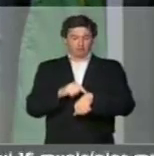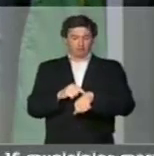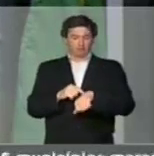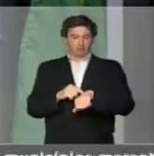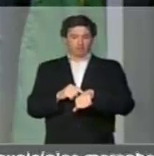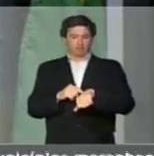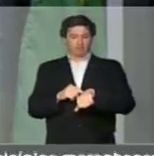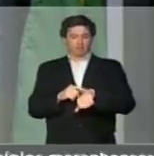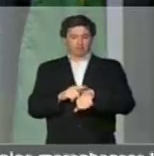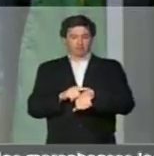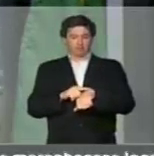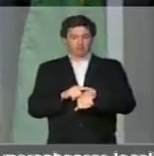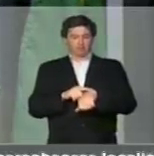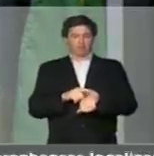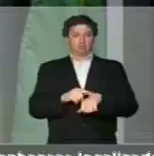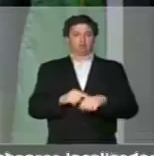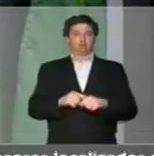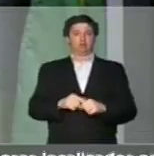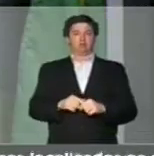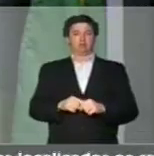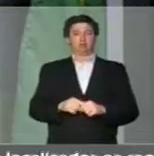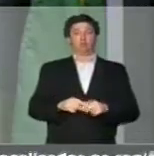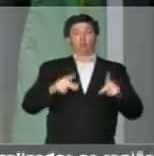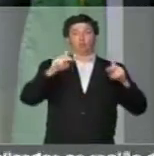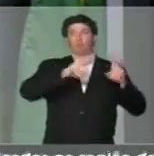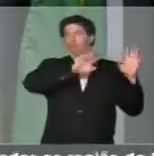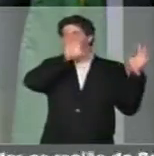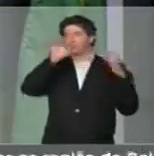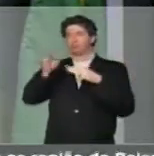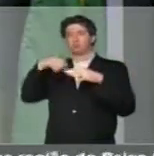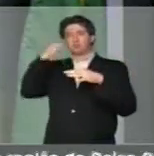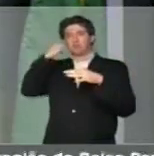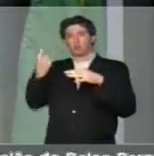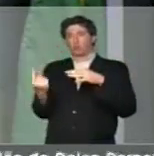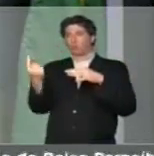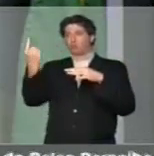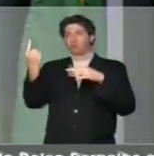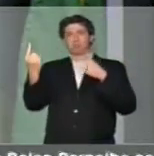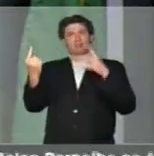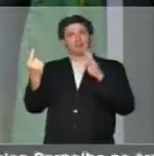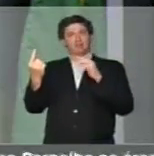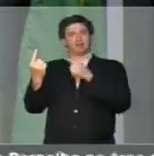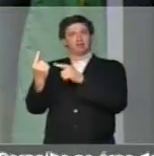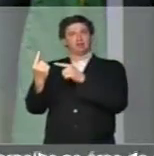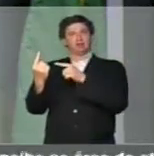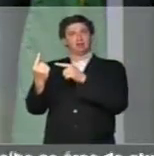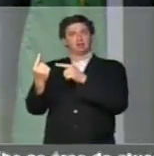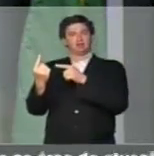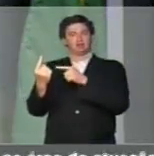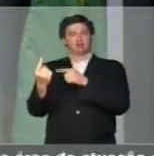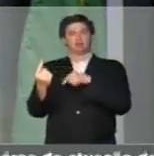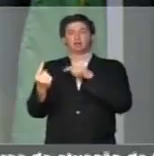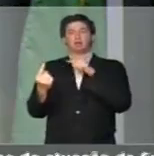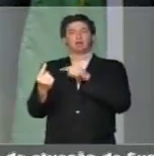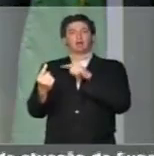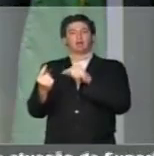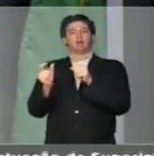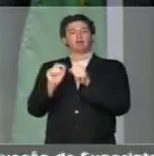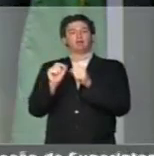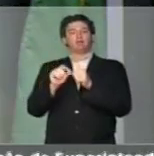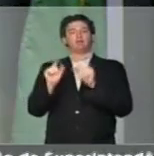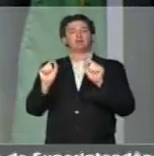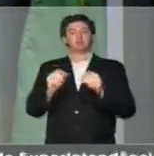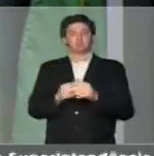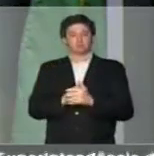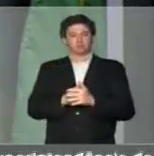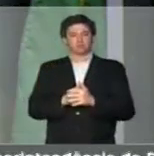se virou os olhos da nação para um senador do PT que deixou as